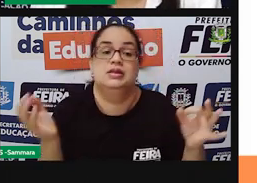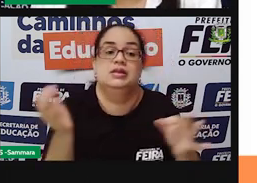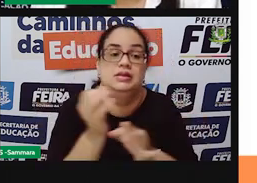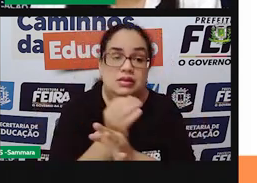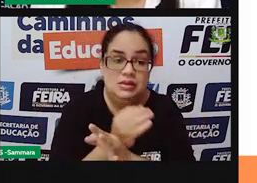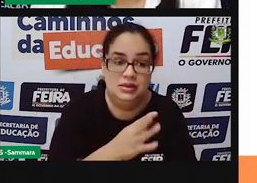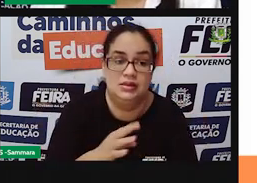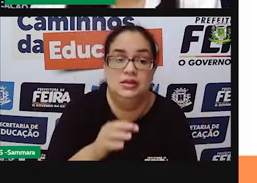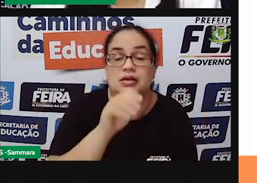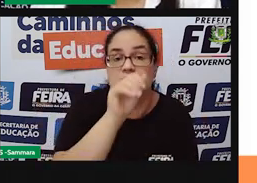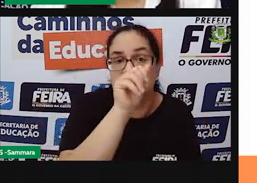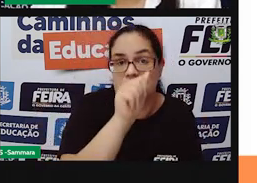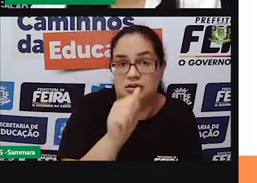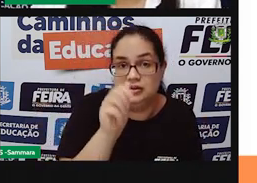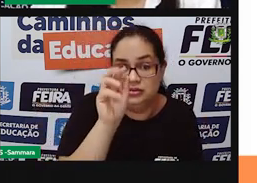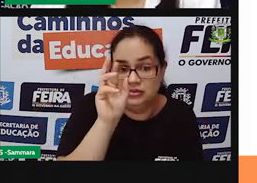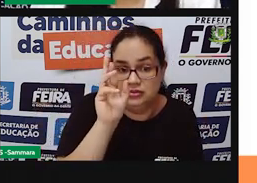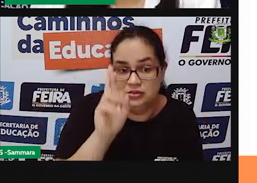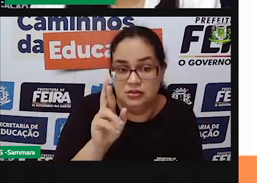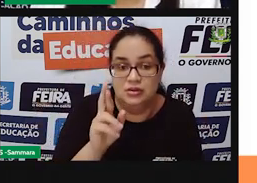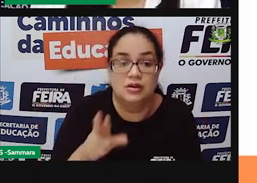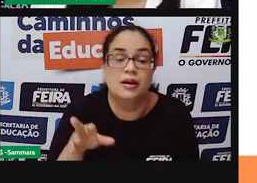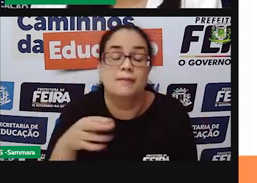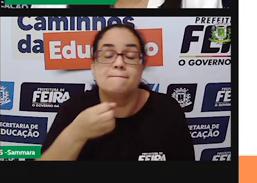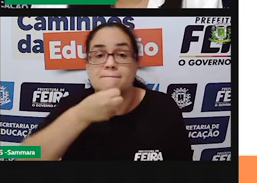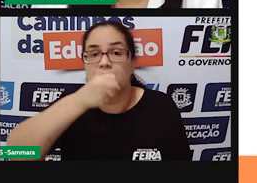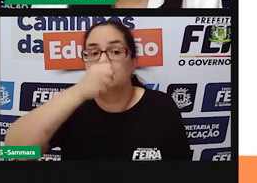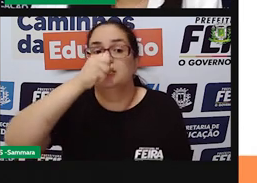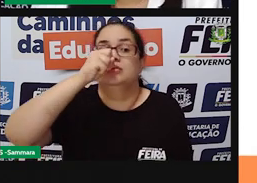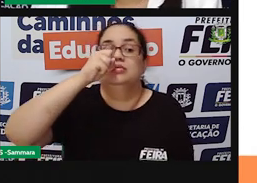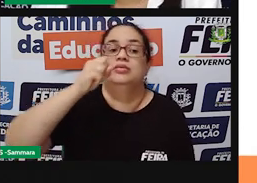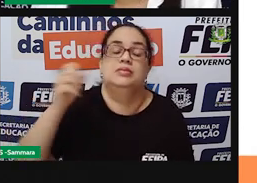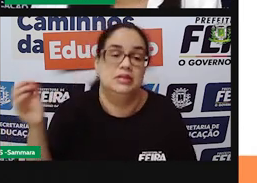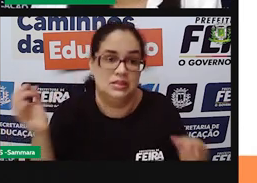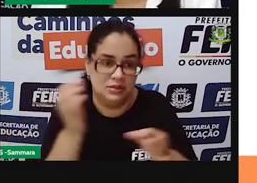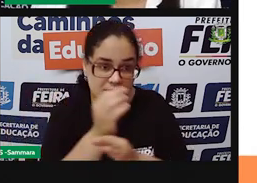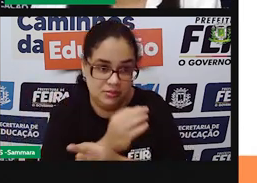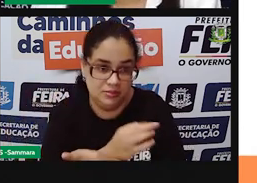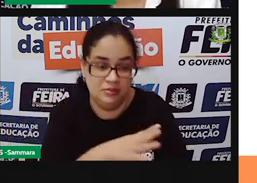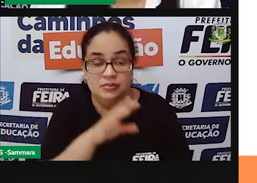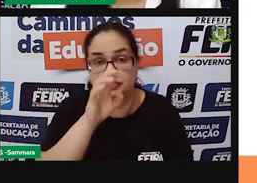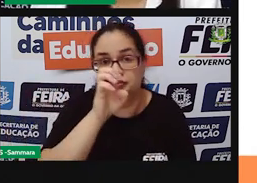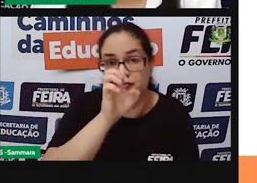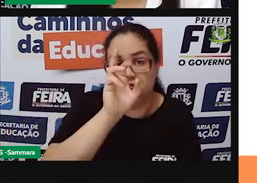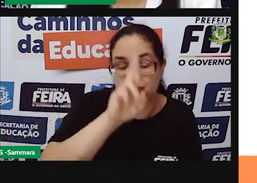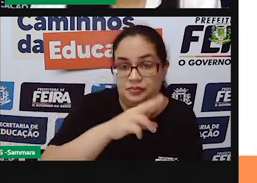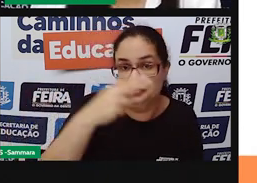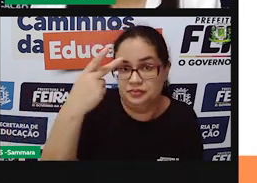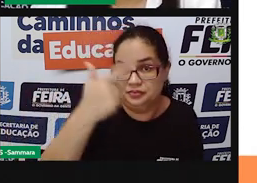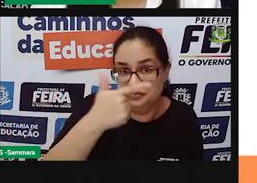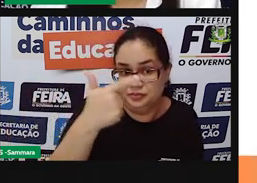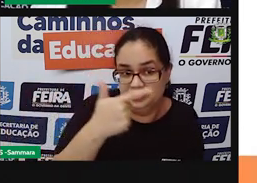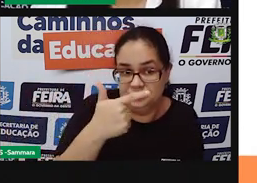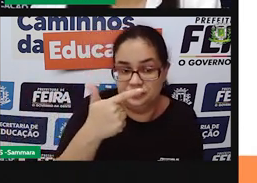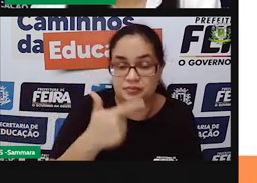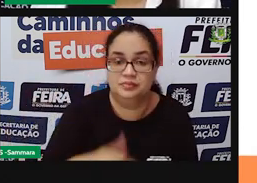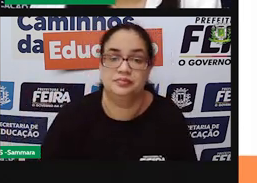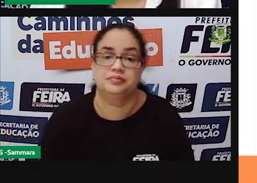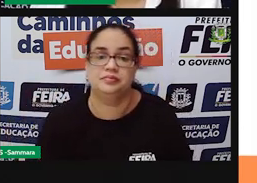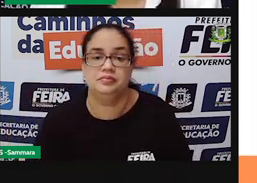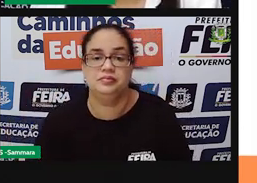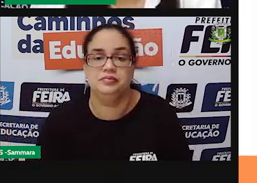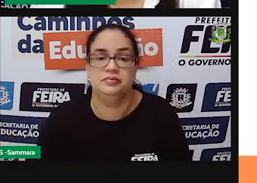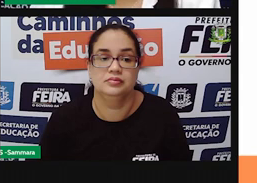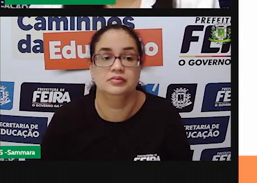também terminado em AR, primeira conjugação, e beber, terminado em ER, segunda